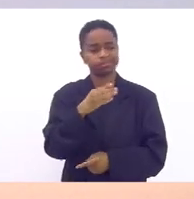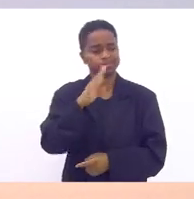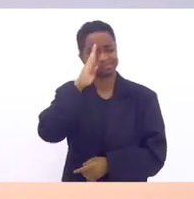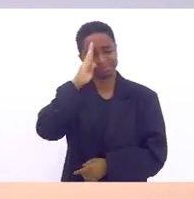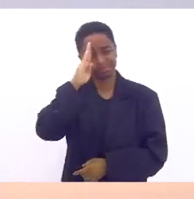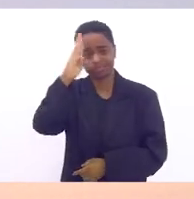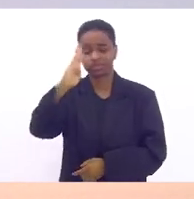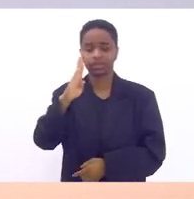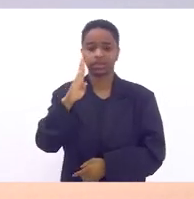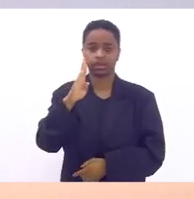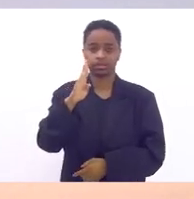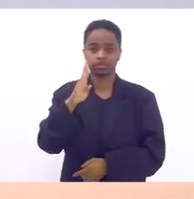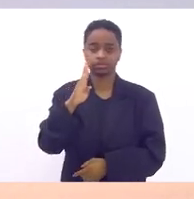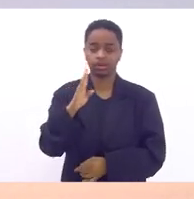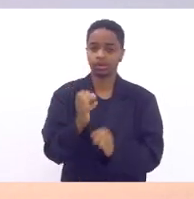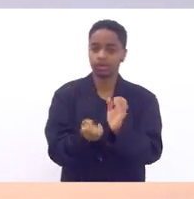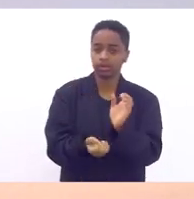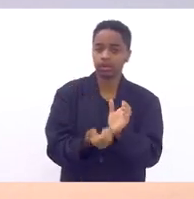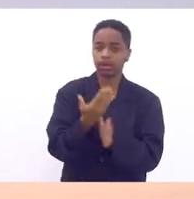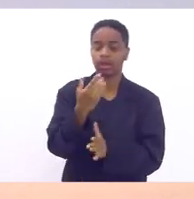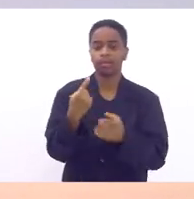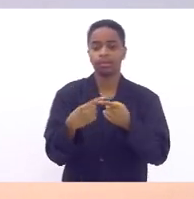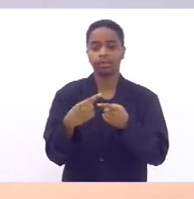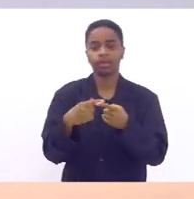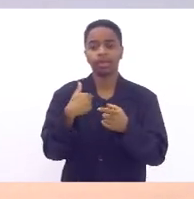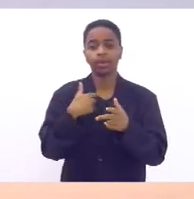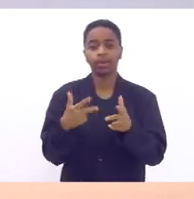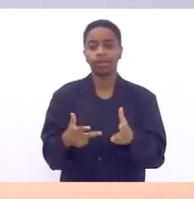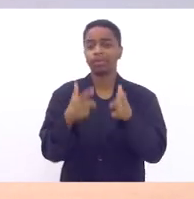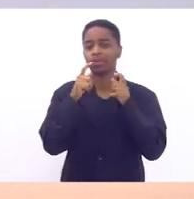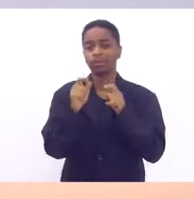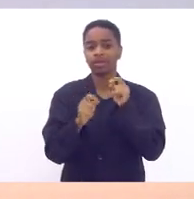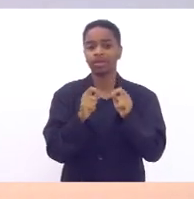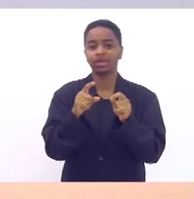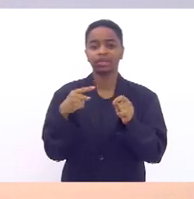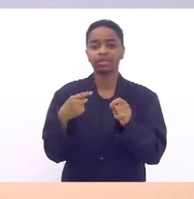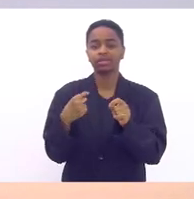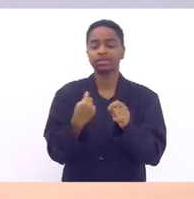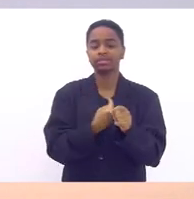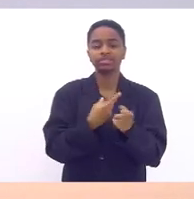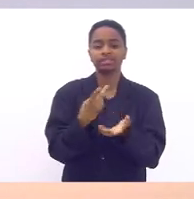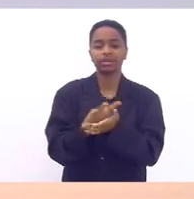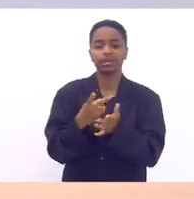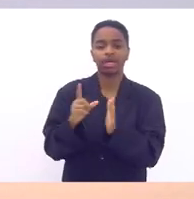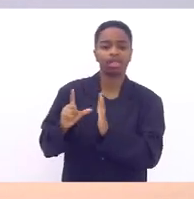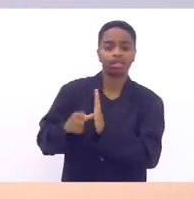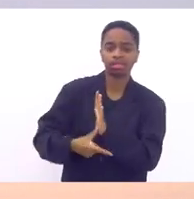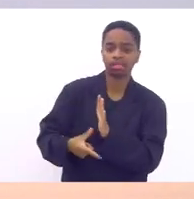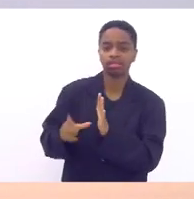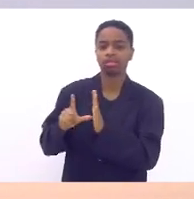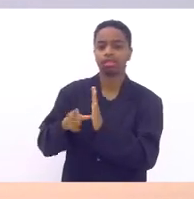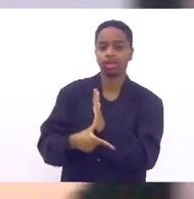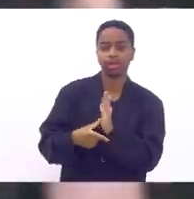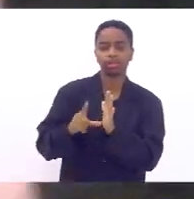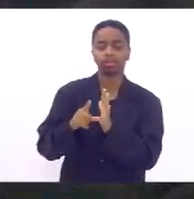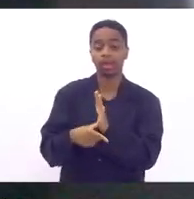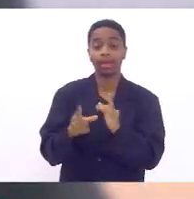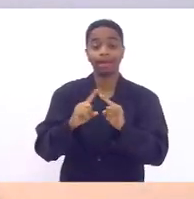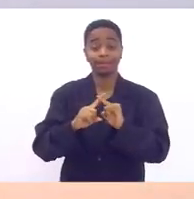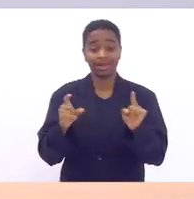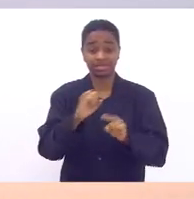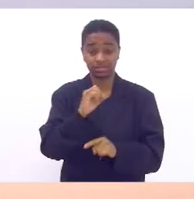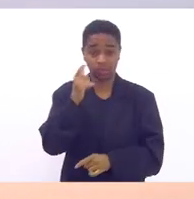colocar em vigor né porque O legislador sempre tá um passo atrás do fato social mas quando ele consegue